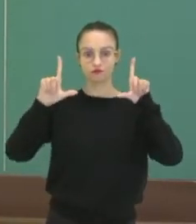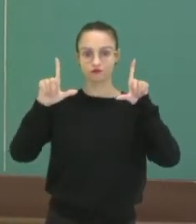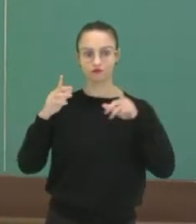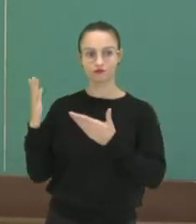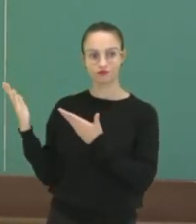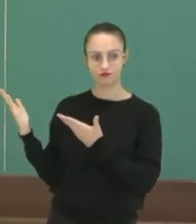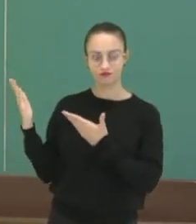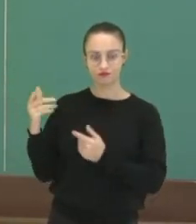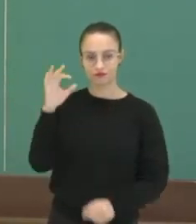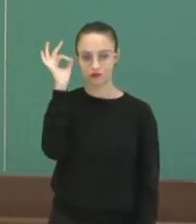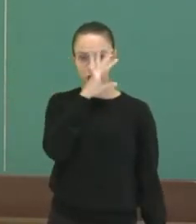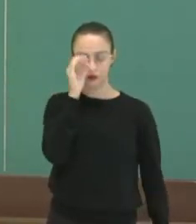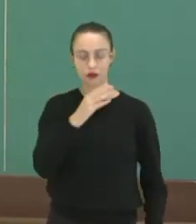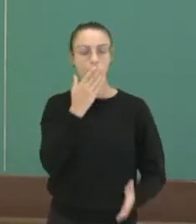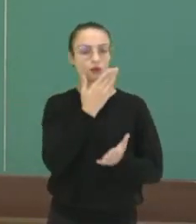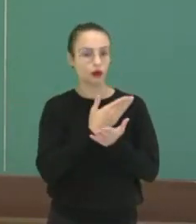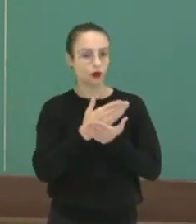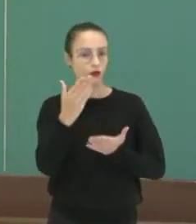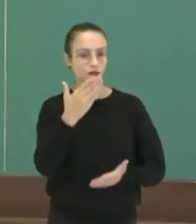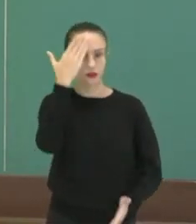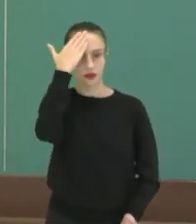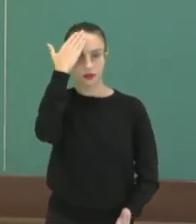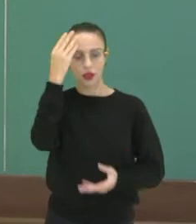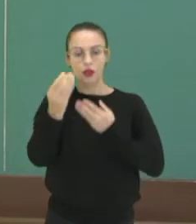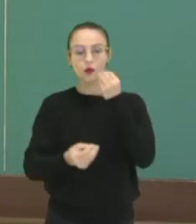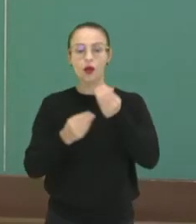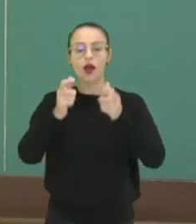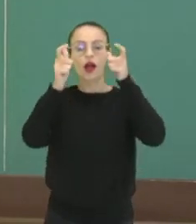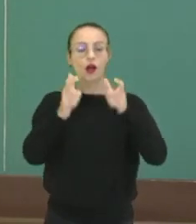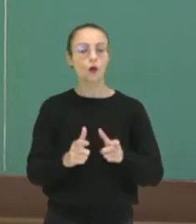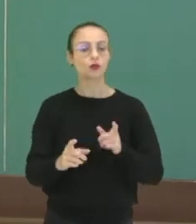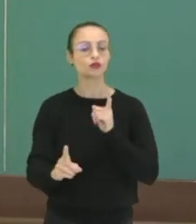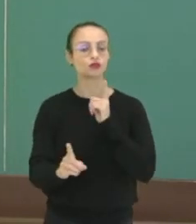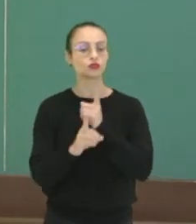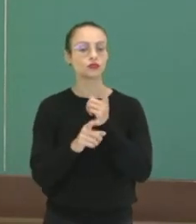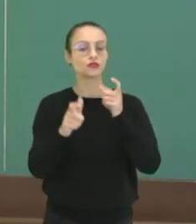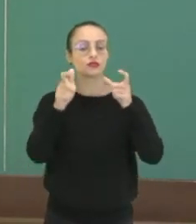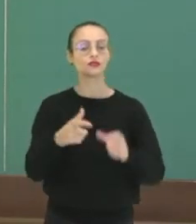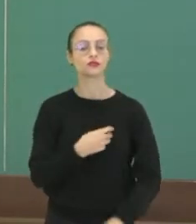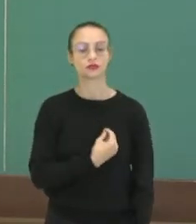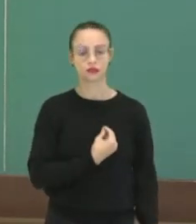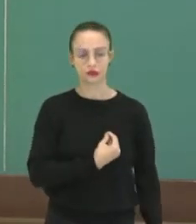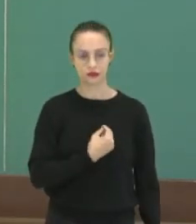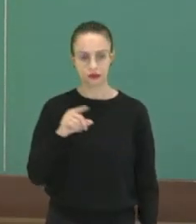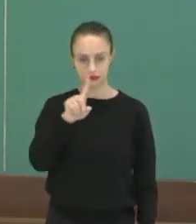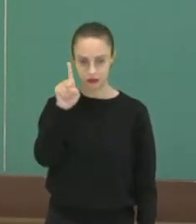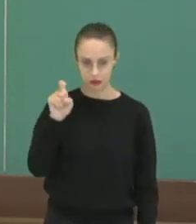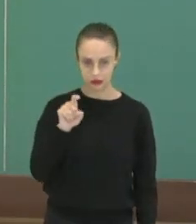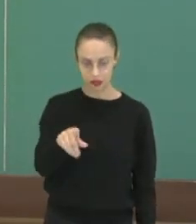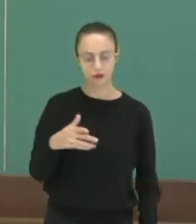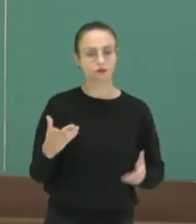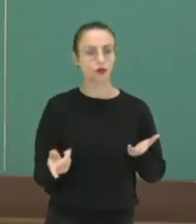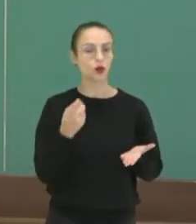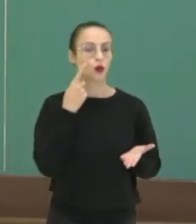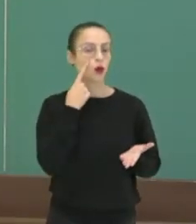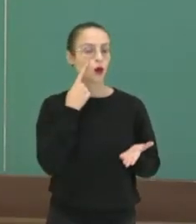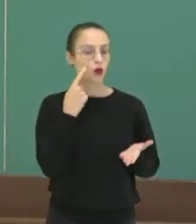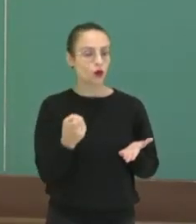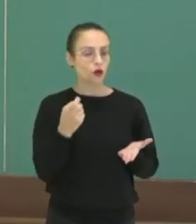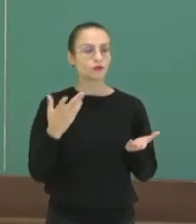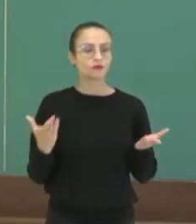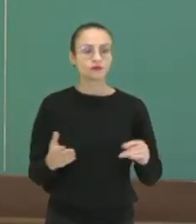já para iniciar essa ideia para nós de onde ela se localiza, né? E aí vamos ver ali que interessante, né?